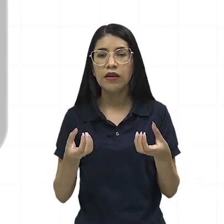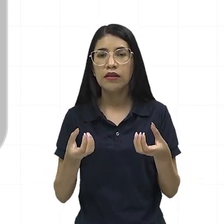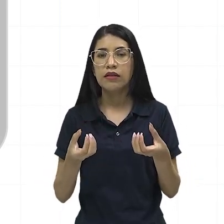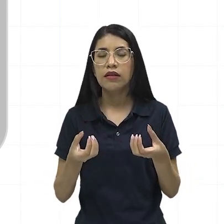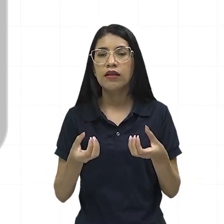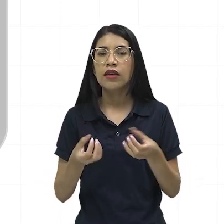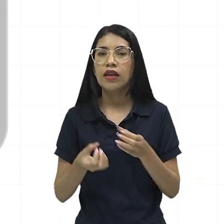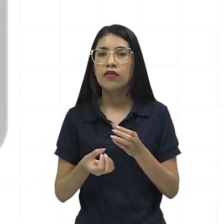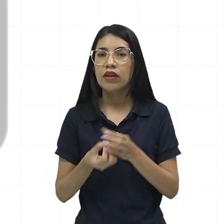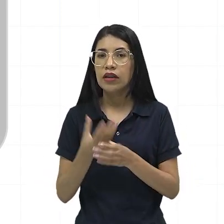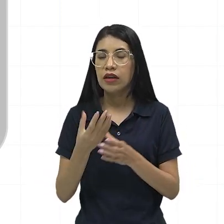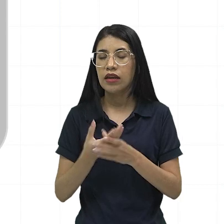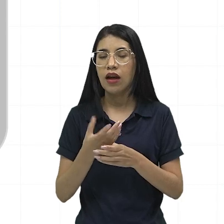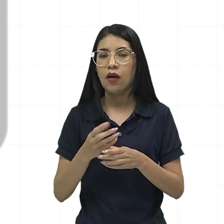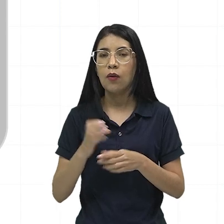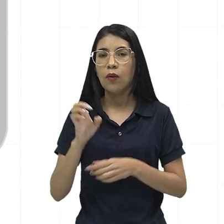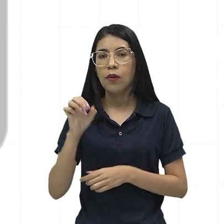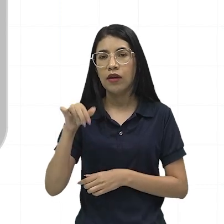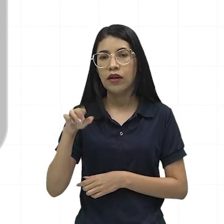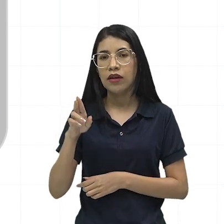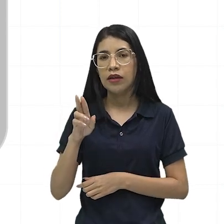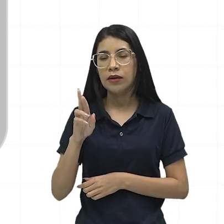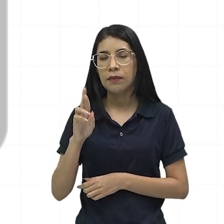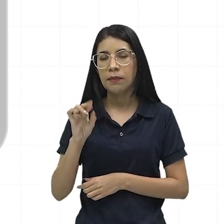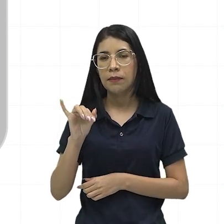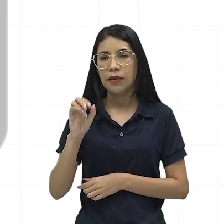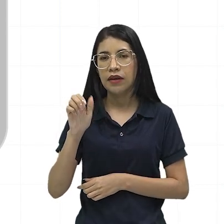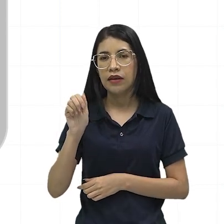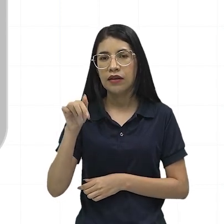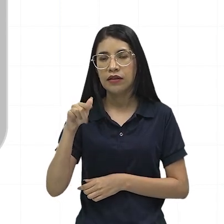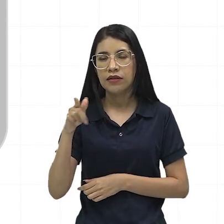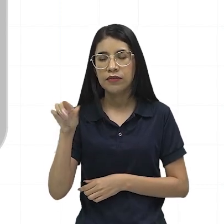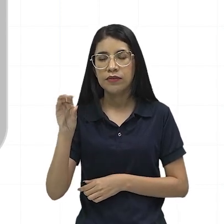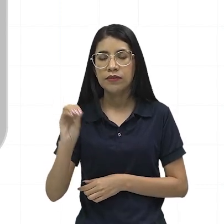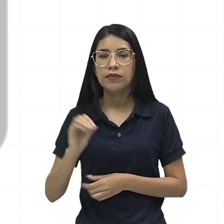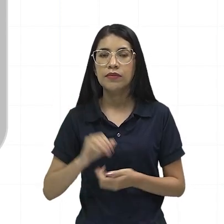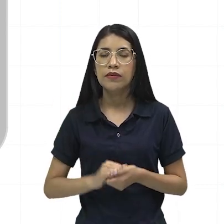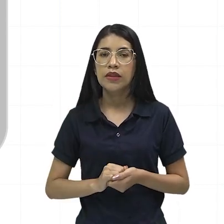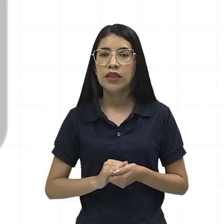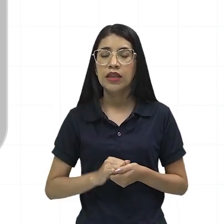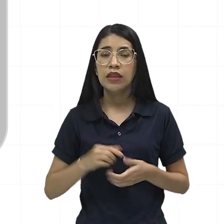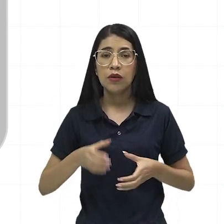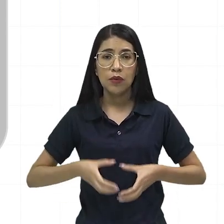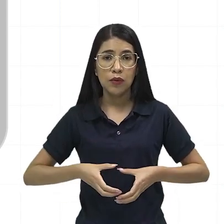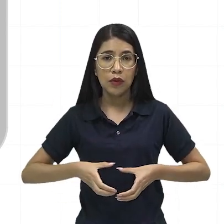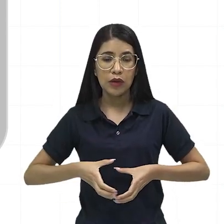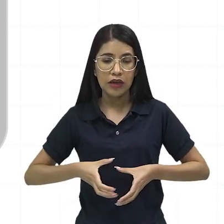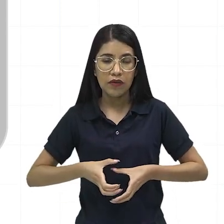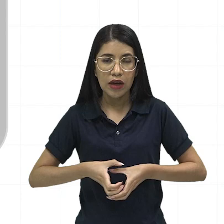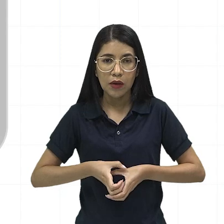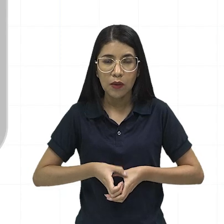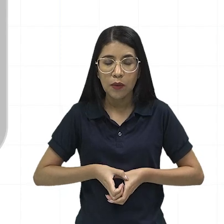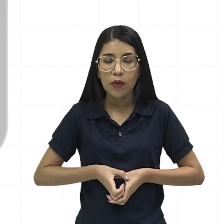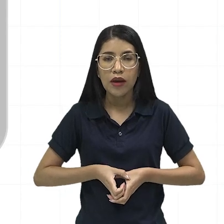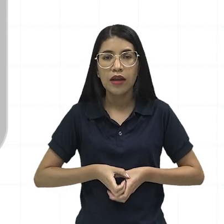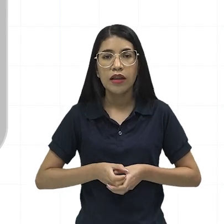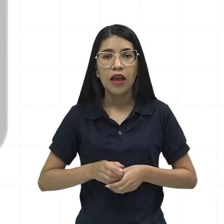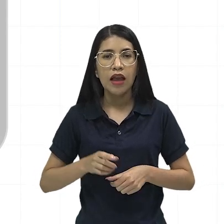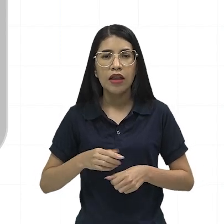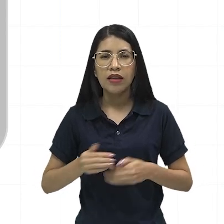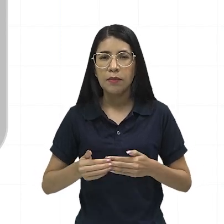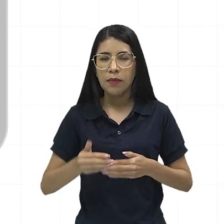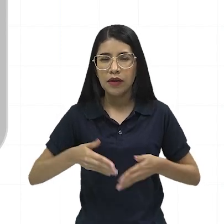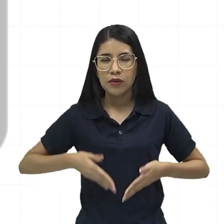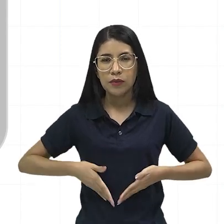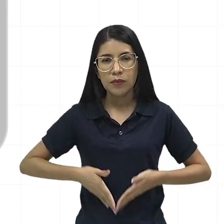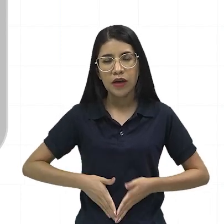vai virar o embrião. E o útero ele possui essa camada muscular que vai se contrair durante o parto, né, para auxiliar a